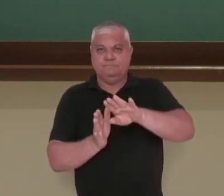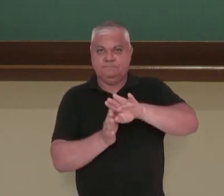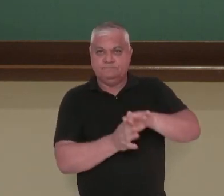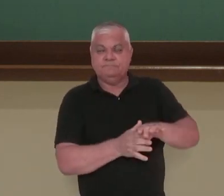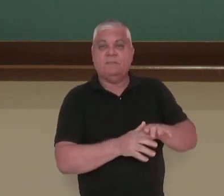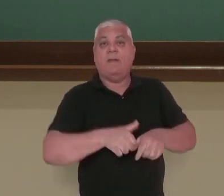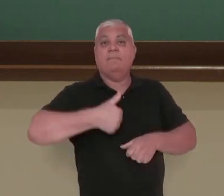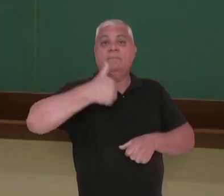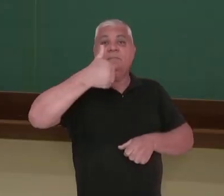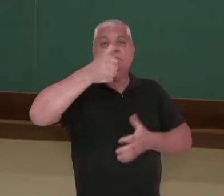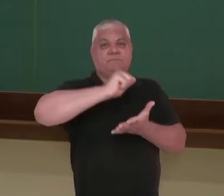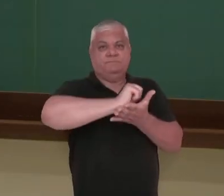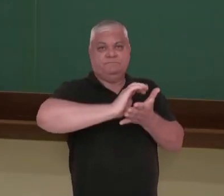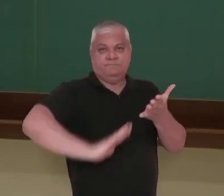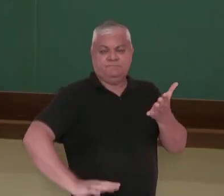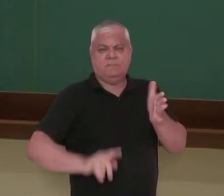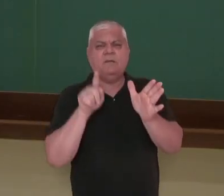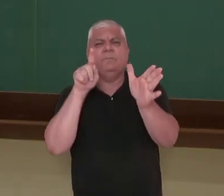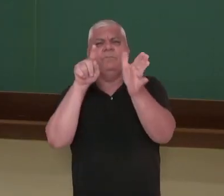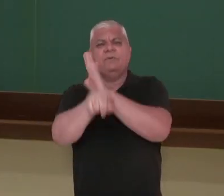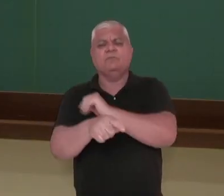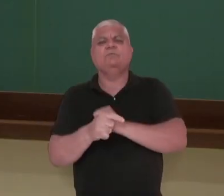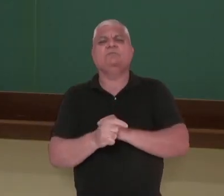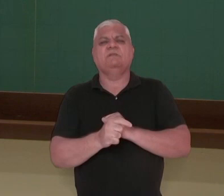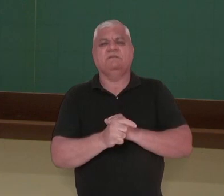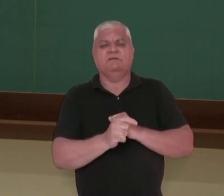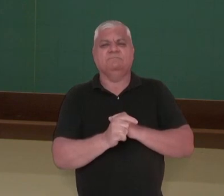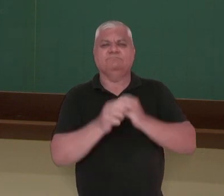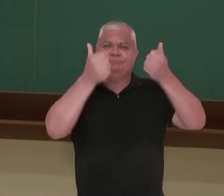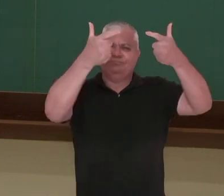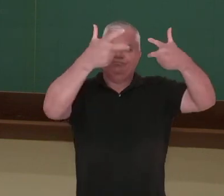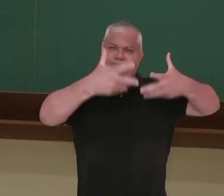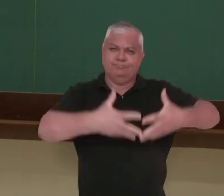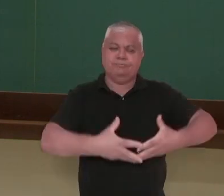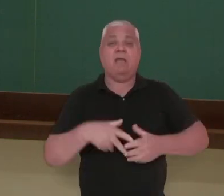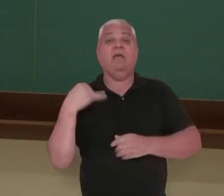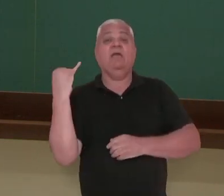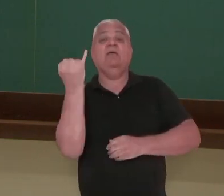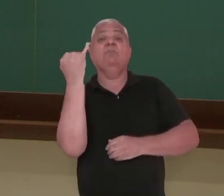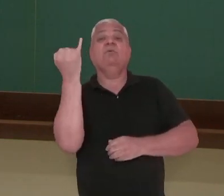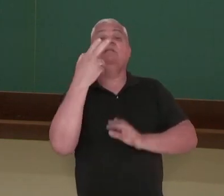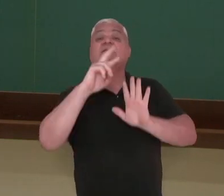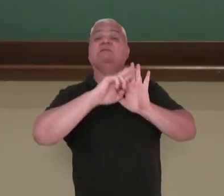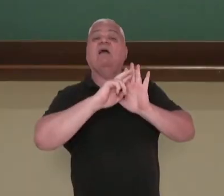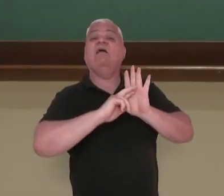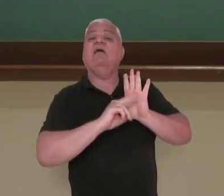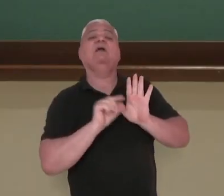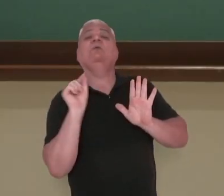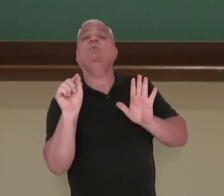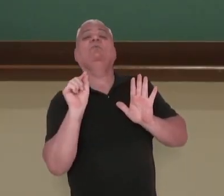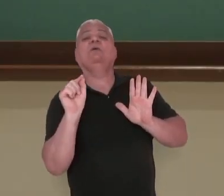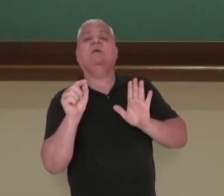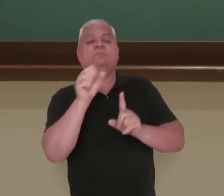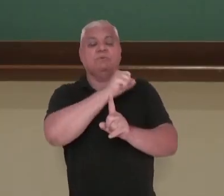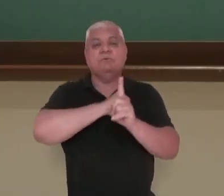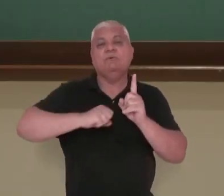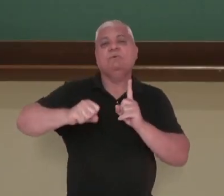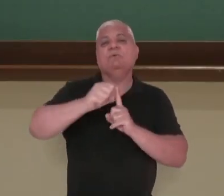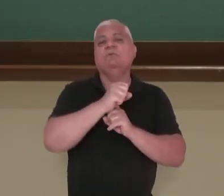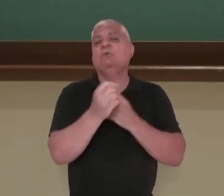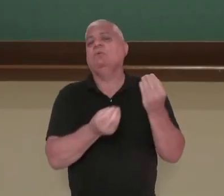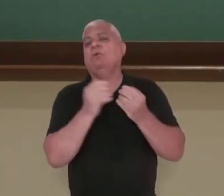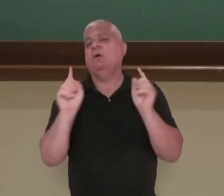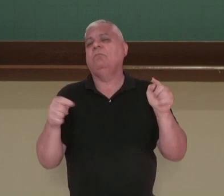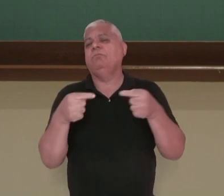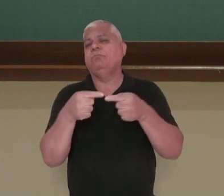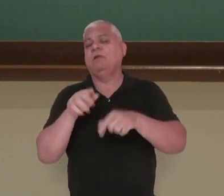aula de hoje, em que eu pergunto para vocês, a partir do que foi estudado, explique a importância da existência de regras para o convívio em sociedade.